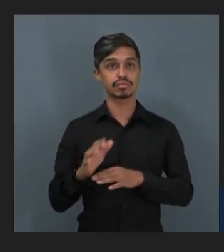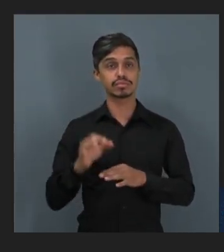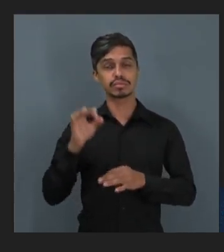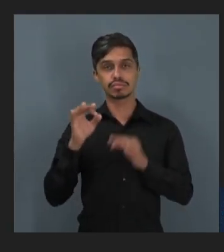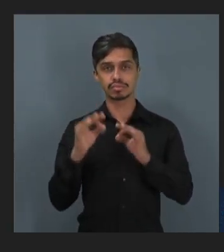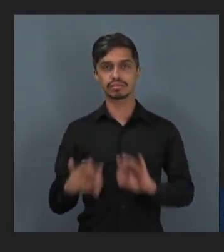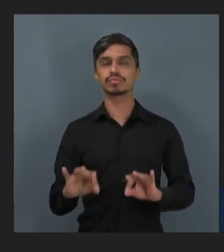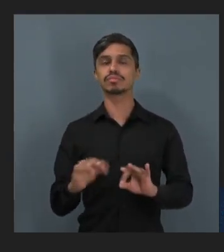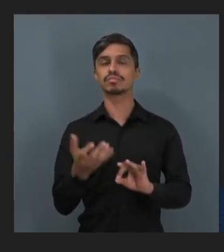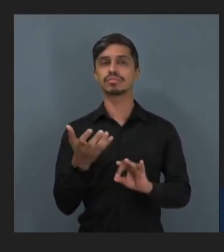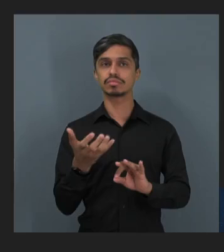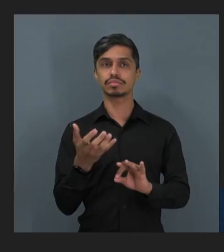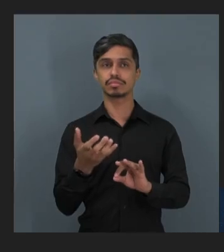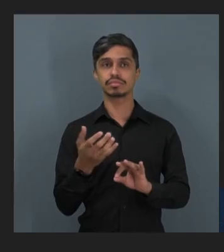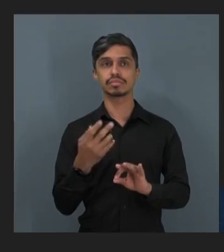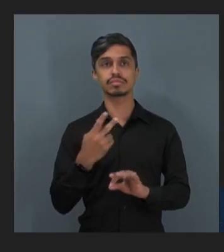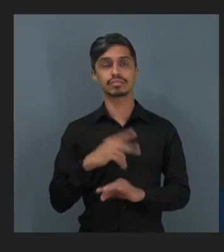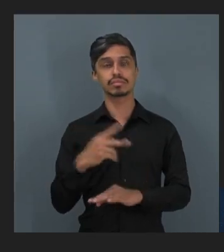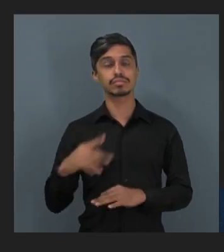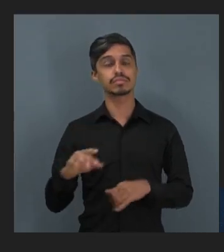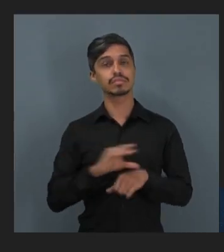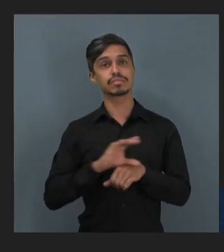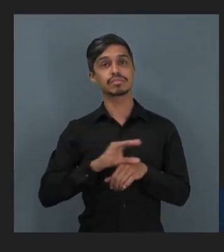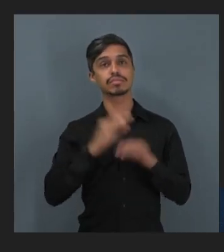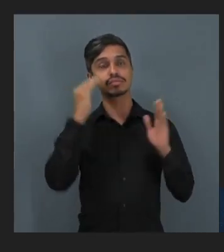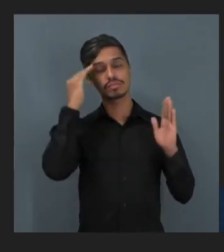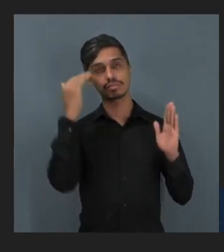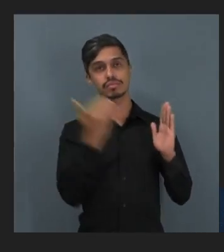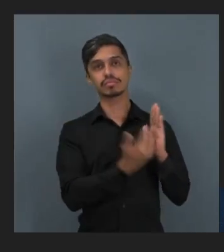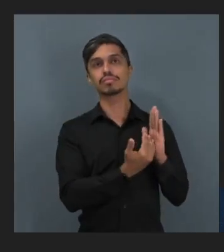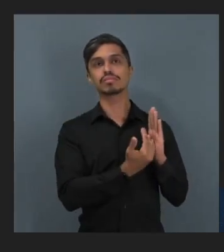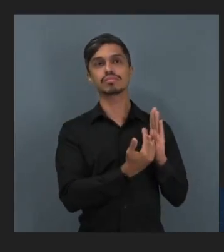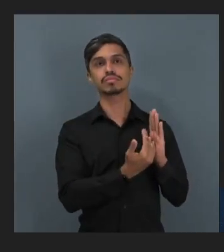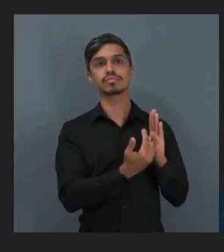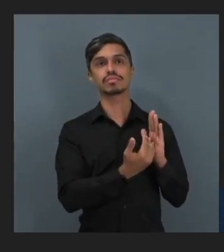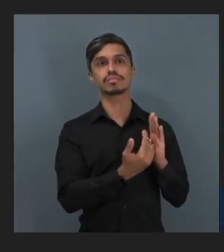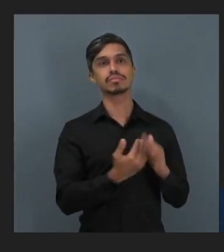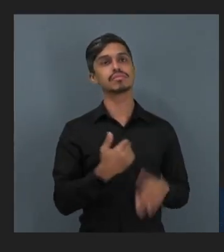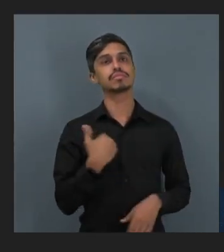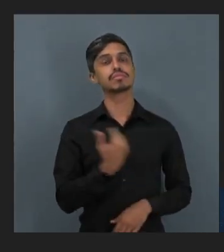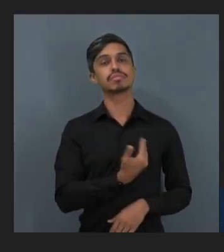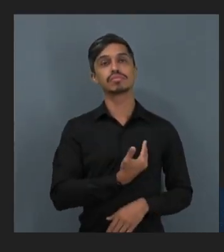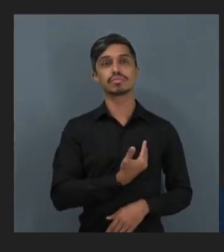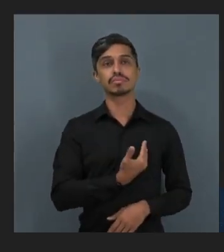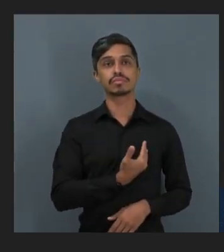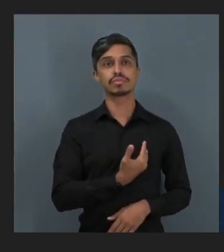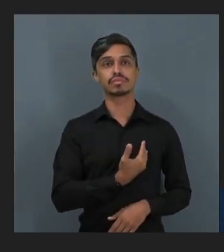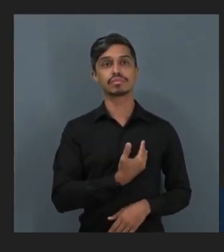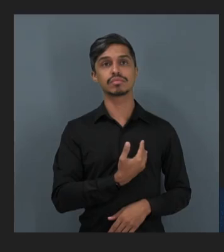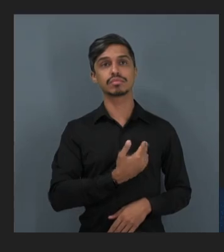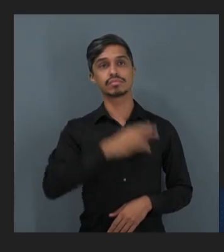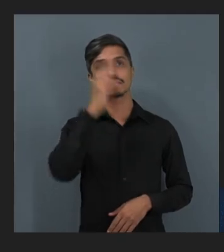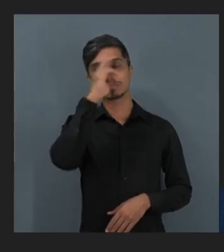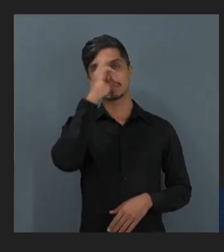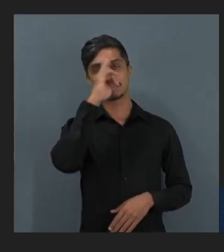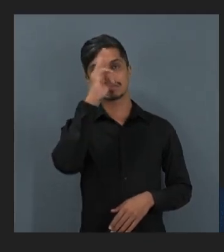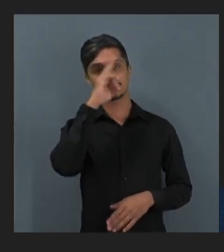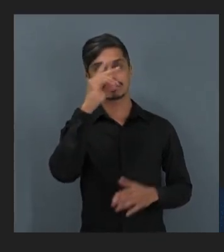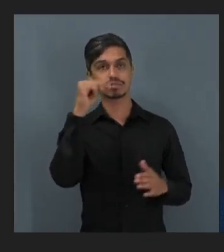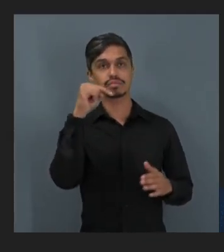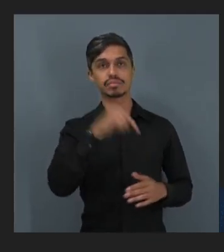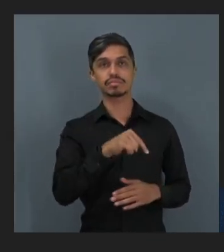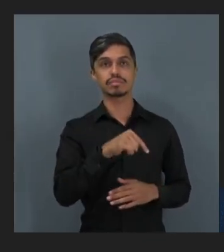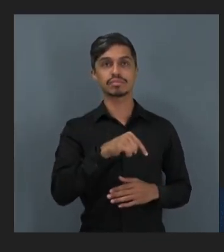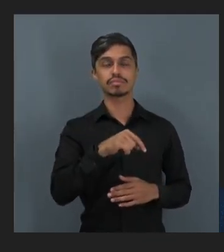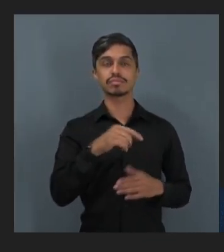querem apenas que a sua Carta Magna seja respeitada, e só nós, que estamos na história, nesse momento